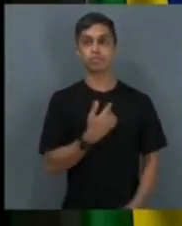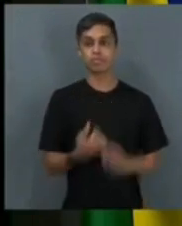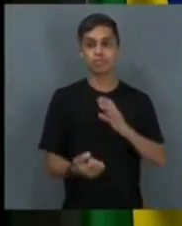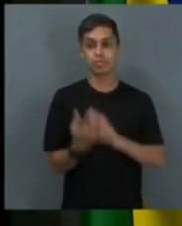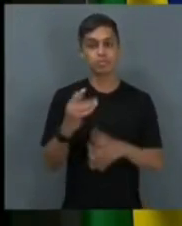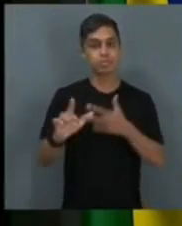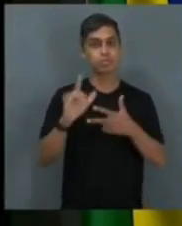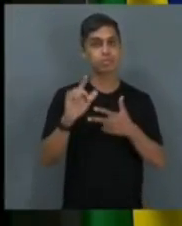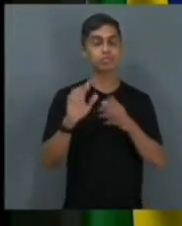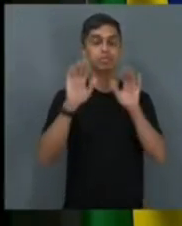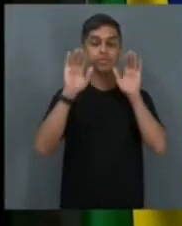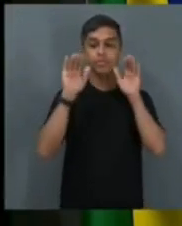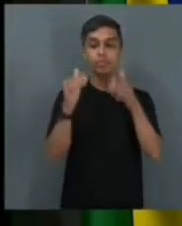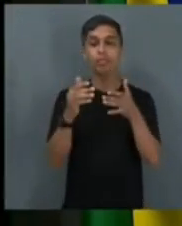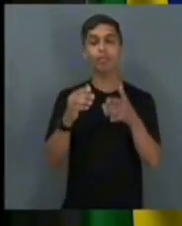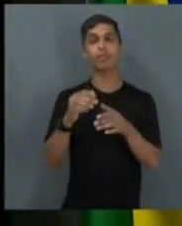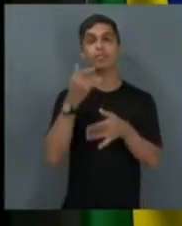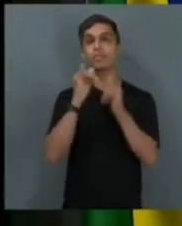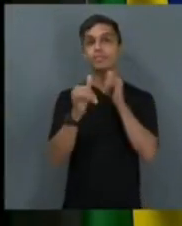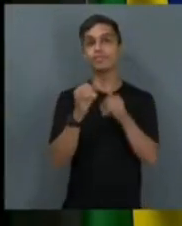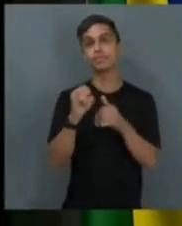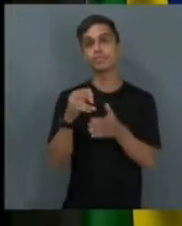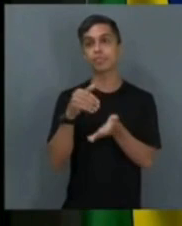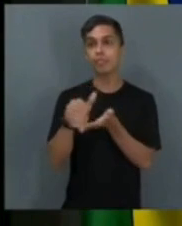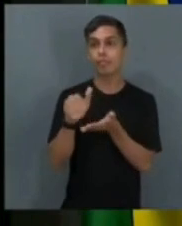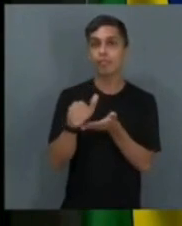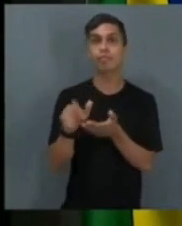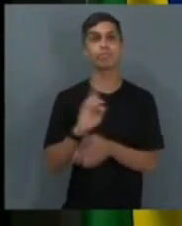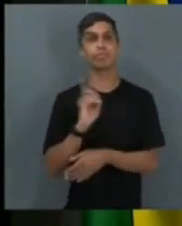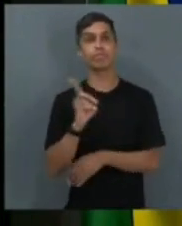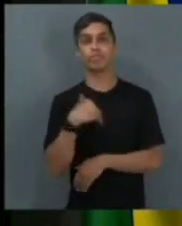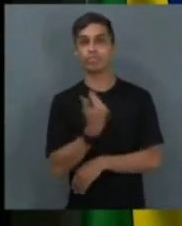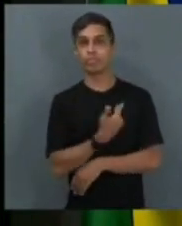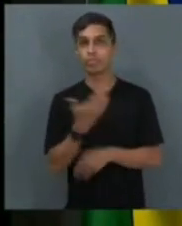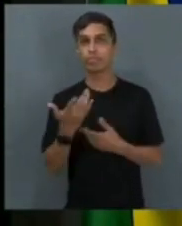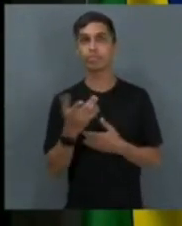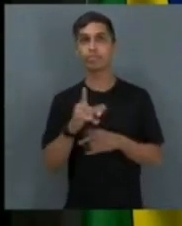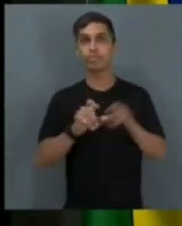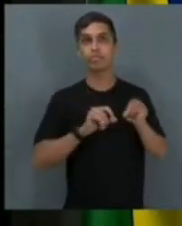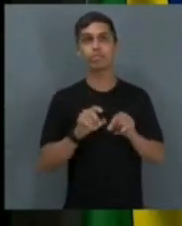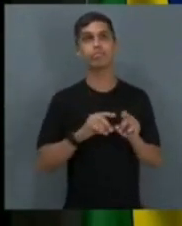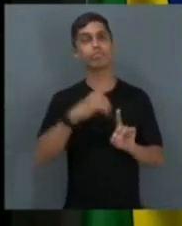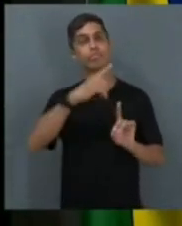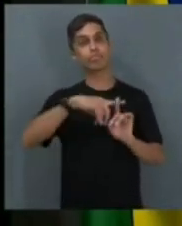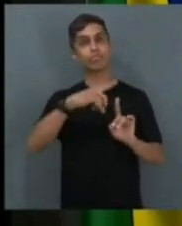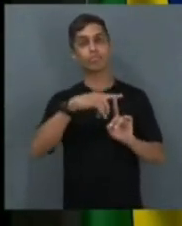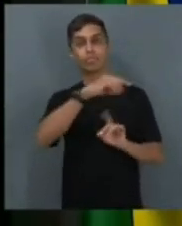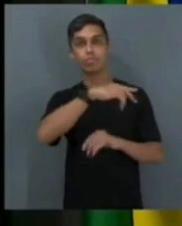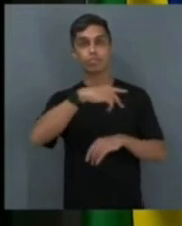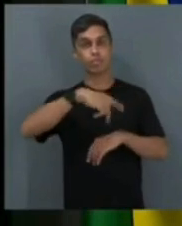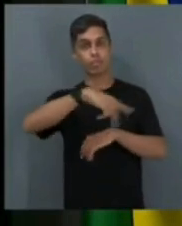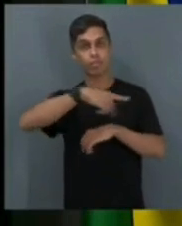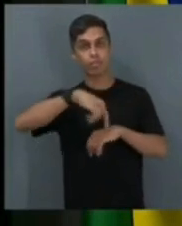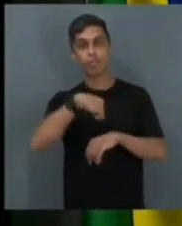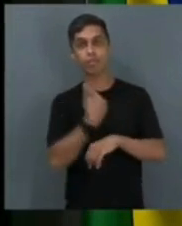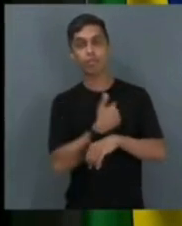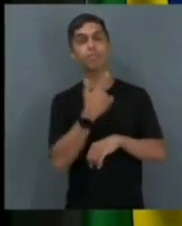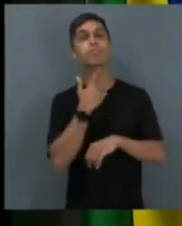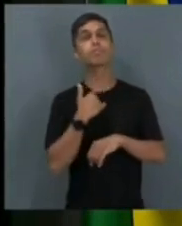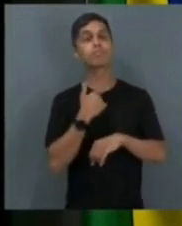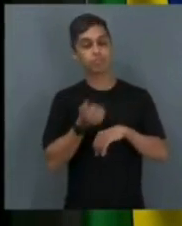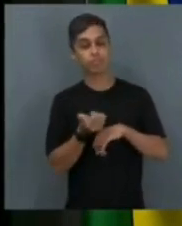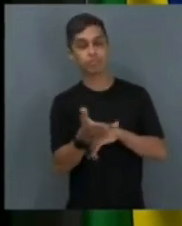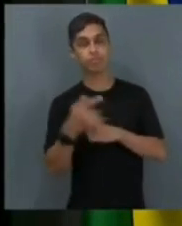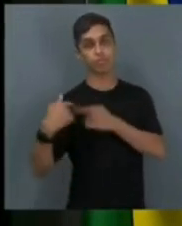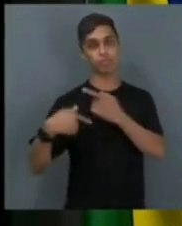sobre energia ou resíduos. Estamos escolhendo o tipo de país que queremos deixar para as